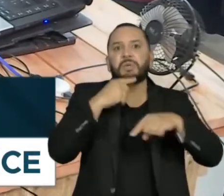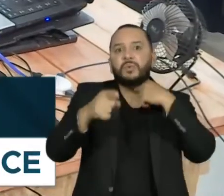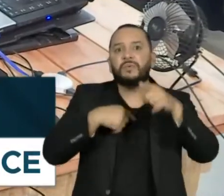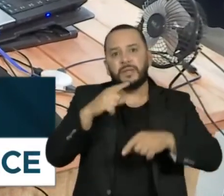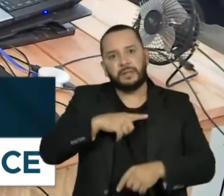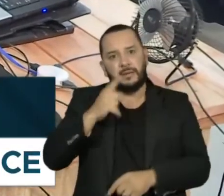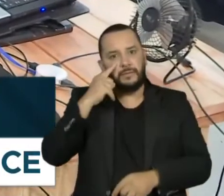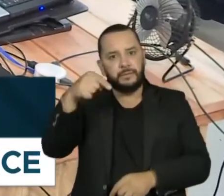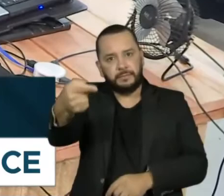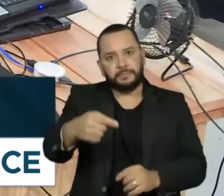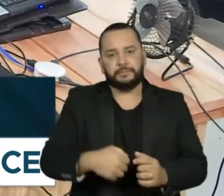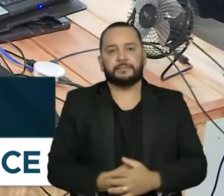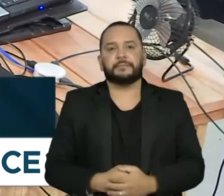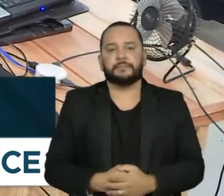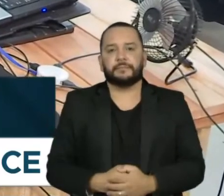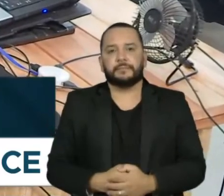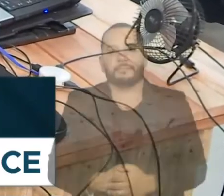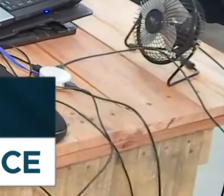volta já.